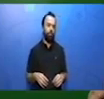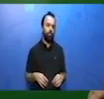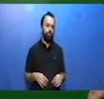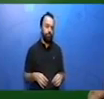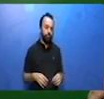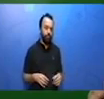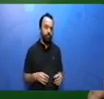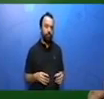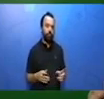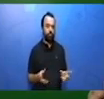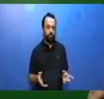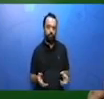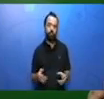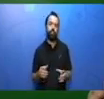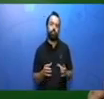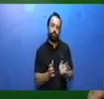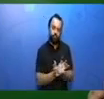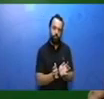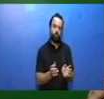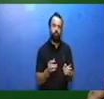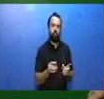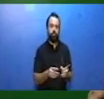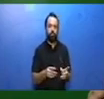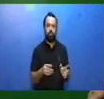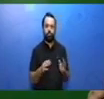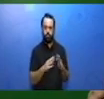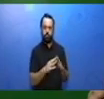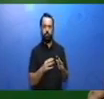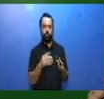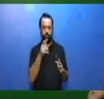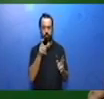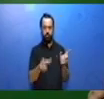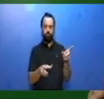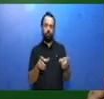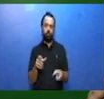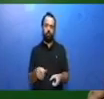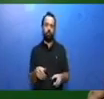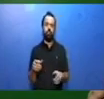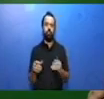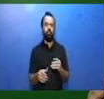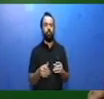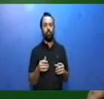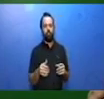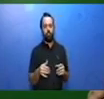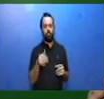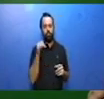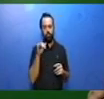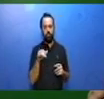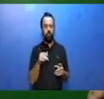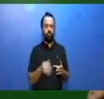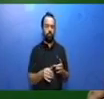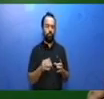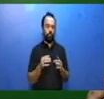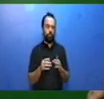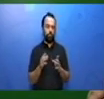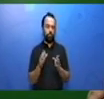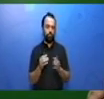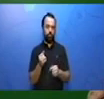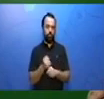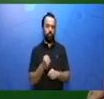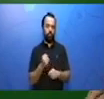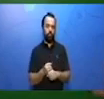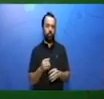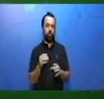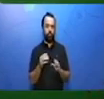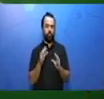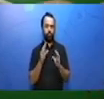cuidada. A Associação de Moradores está tentando montar uma biblioteca para todos usarem, crianças, jovens e adultos. E o